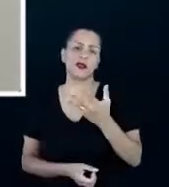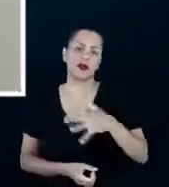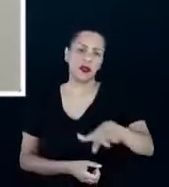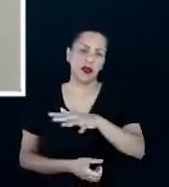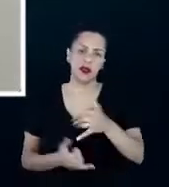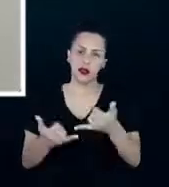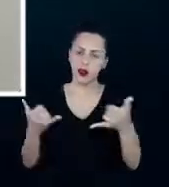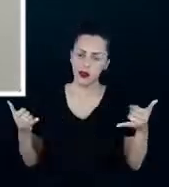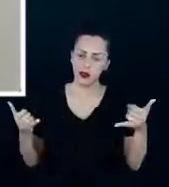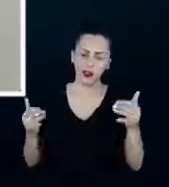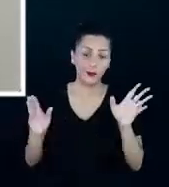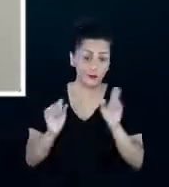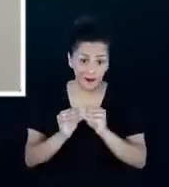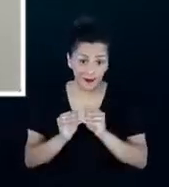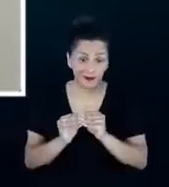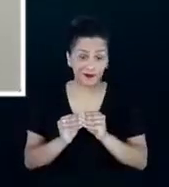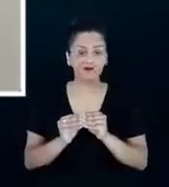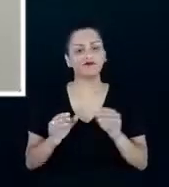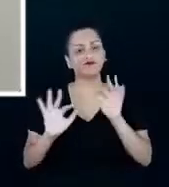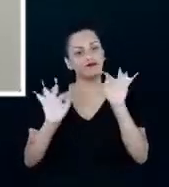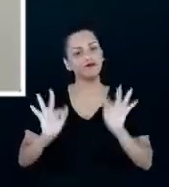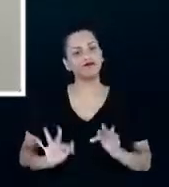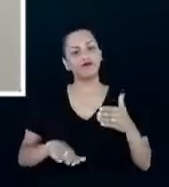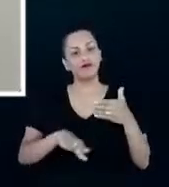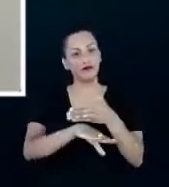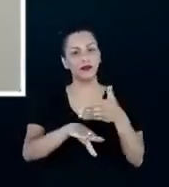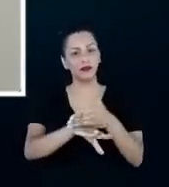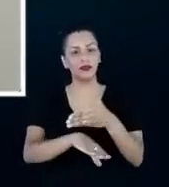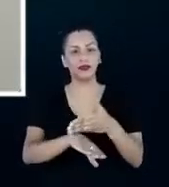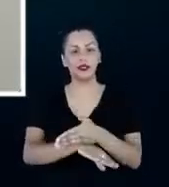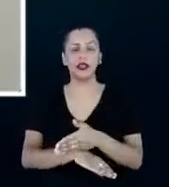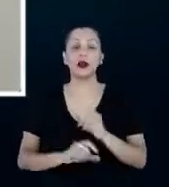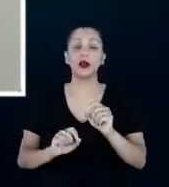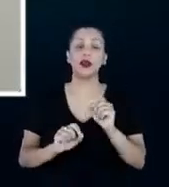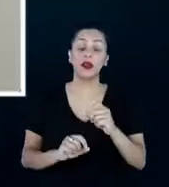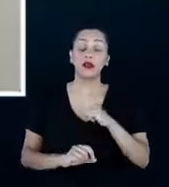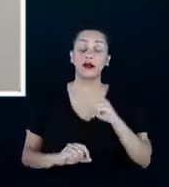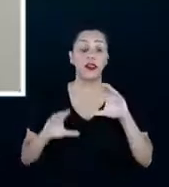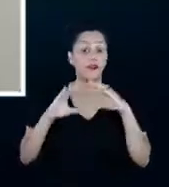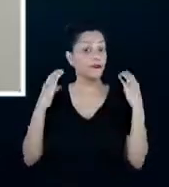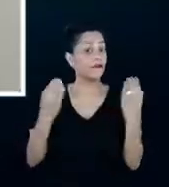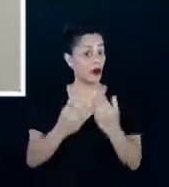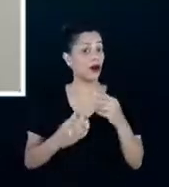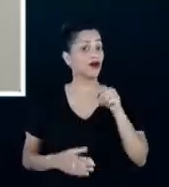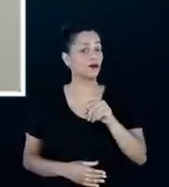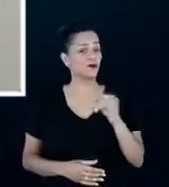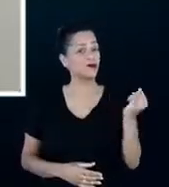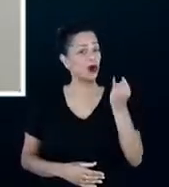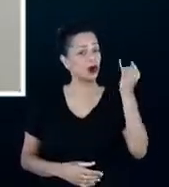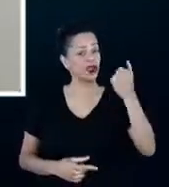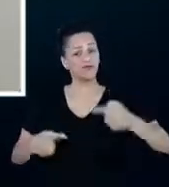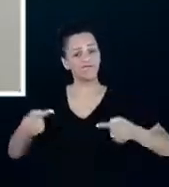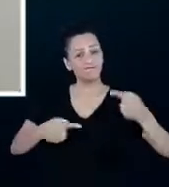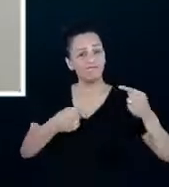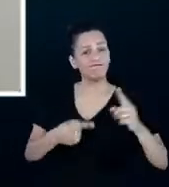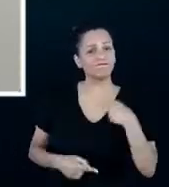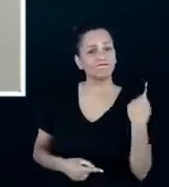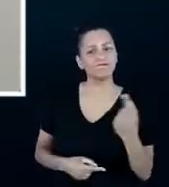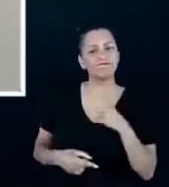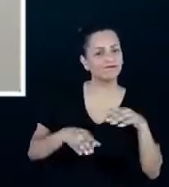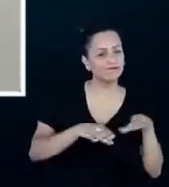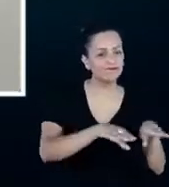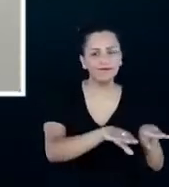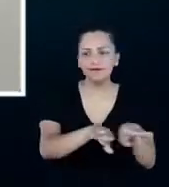minhas palavras. Estou muito feliz de estar aqui. Eu acho que esse tipo de fórum é muito importante, né, para a gente se nivelar e para a